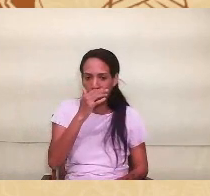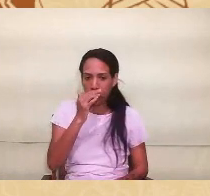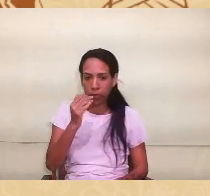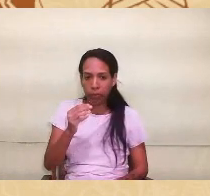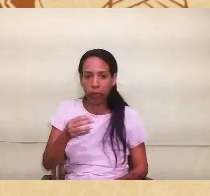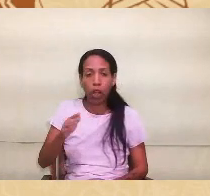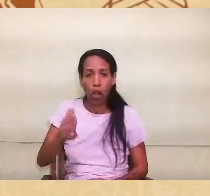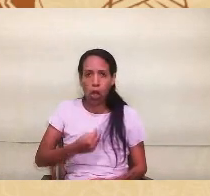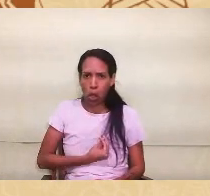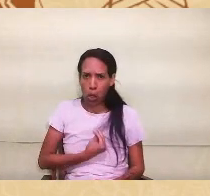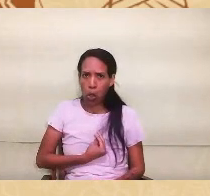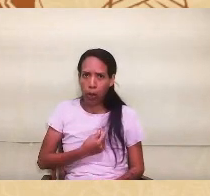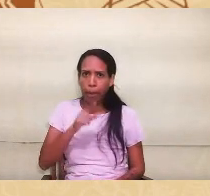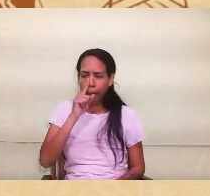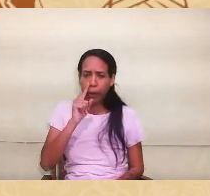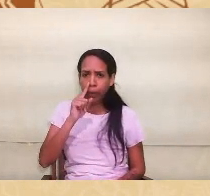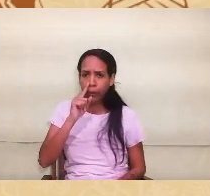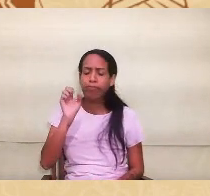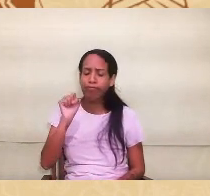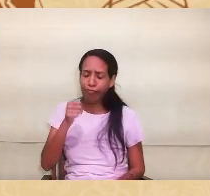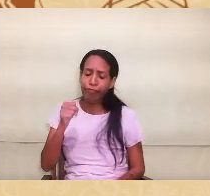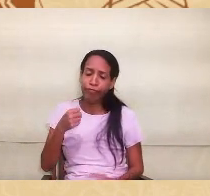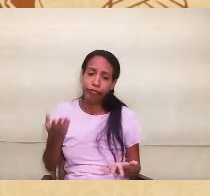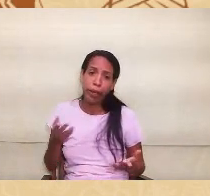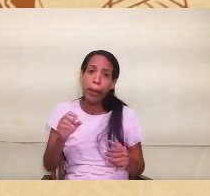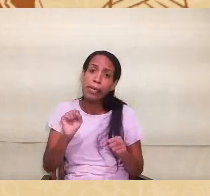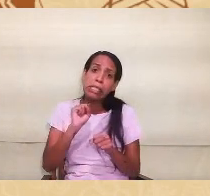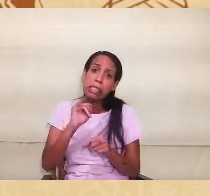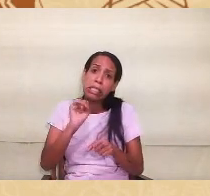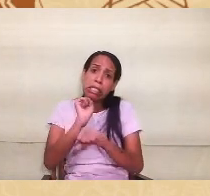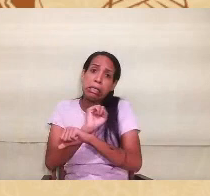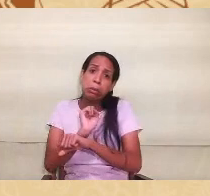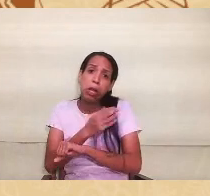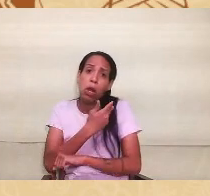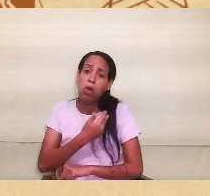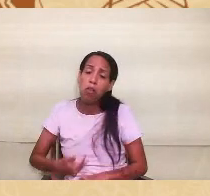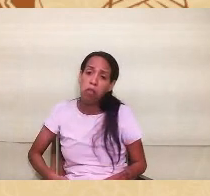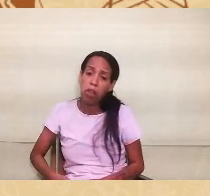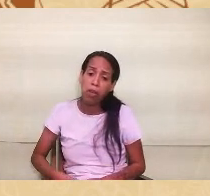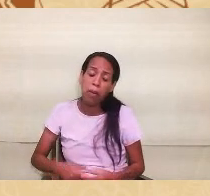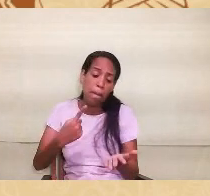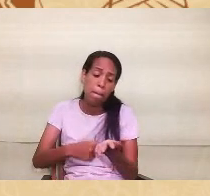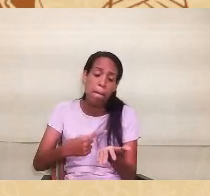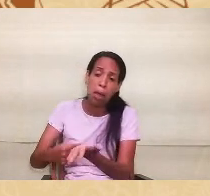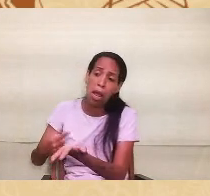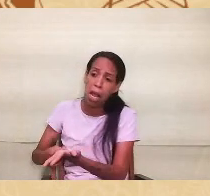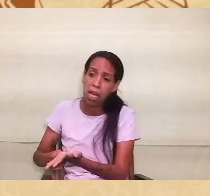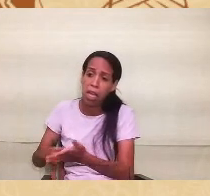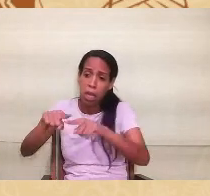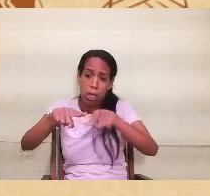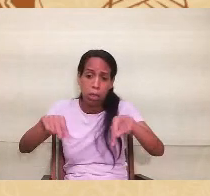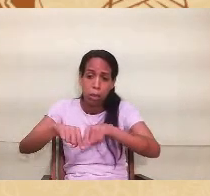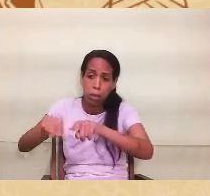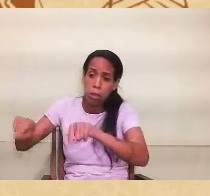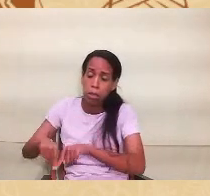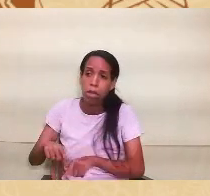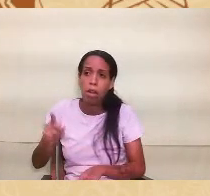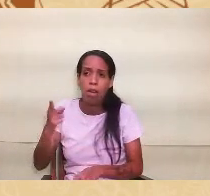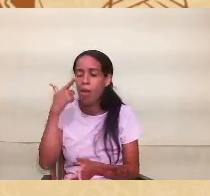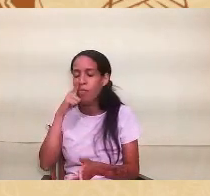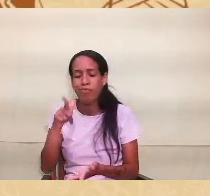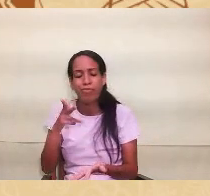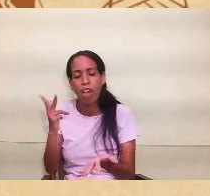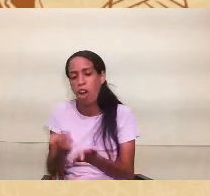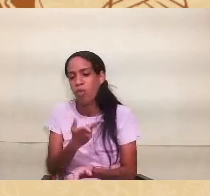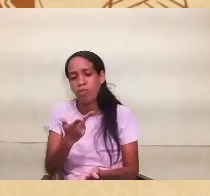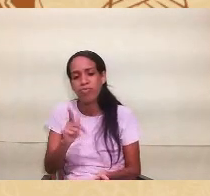risco? Coloca a vida em risco. Mas ficar esperando o Estado demarcar o território, isso não acontece. Então, o que a gente faz? A gente atropela o